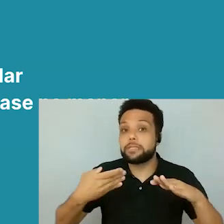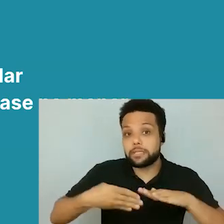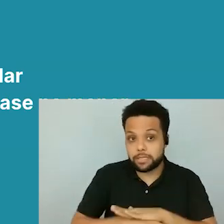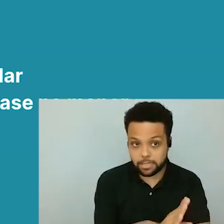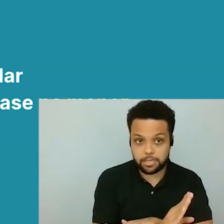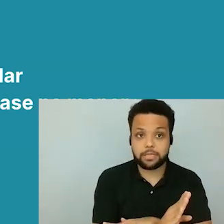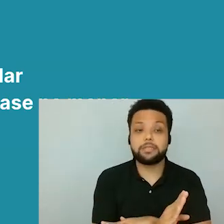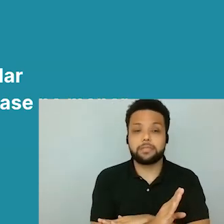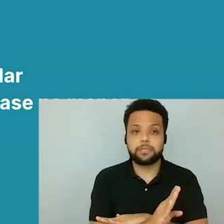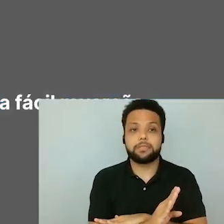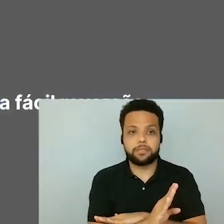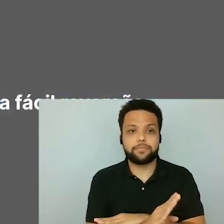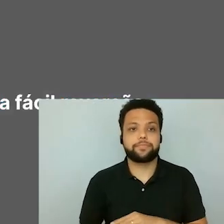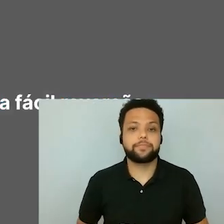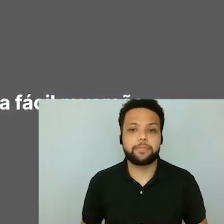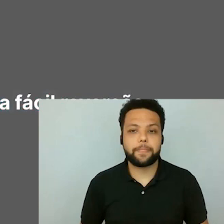aplicações, ferramentas de produção.